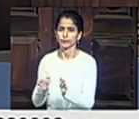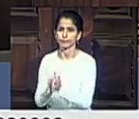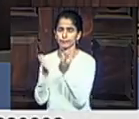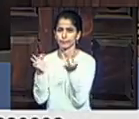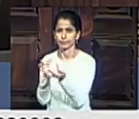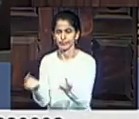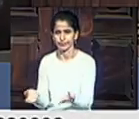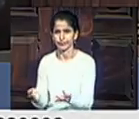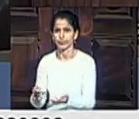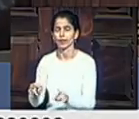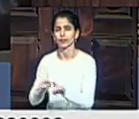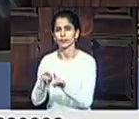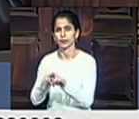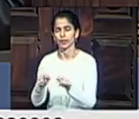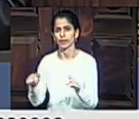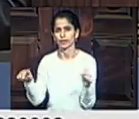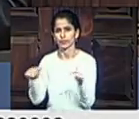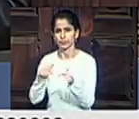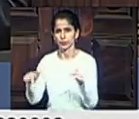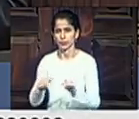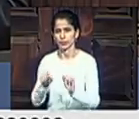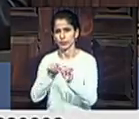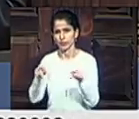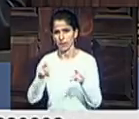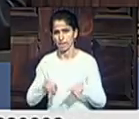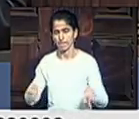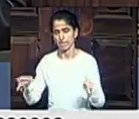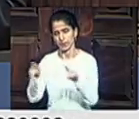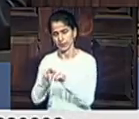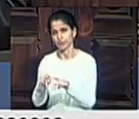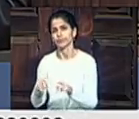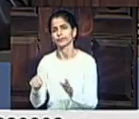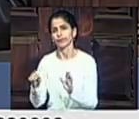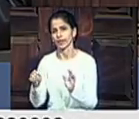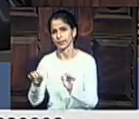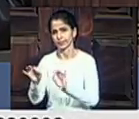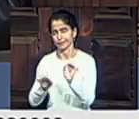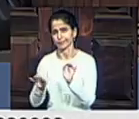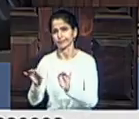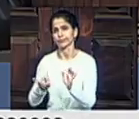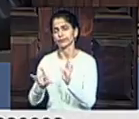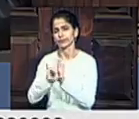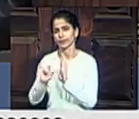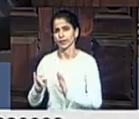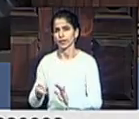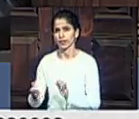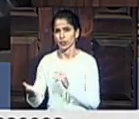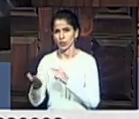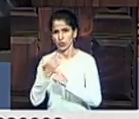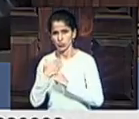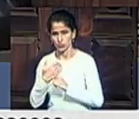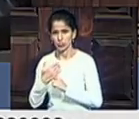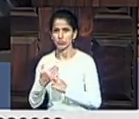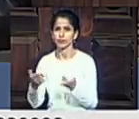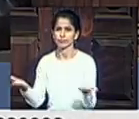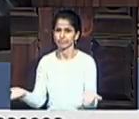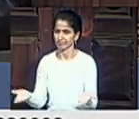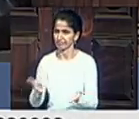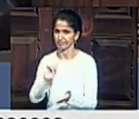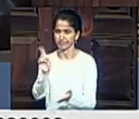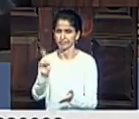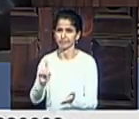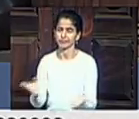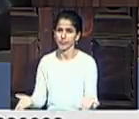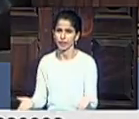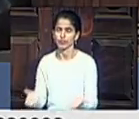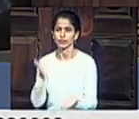outro lado, o servidor público. Essa matéria, esse projeto de lei não trará o resultado esperado, deputado Carlos